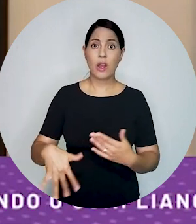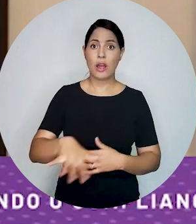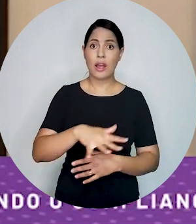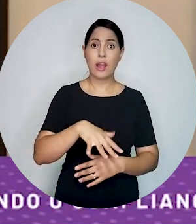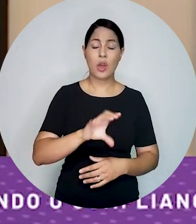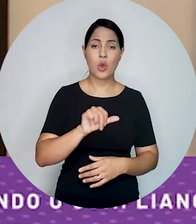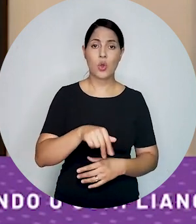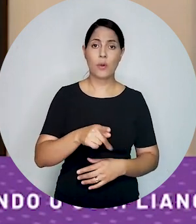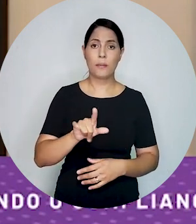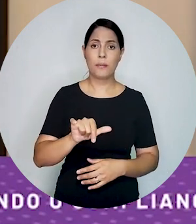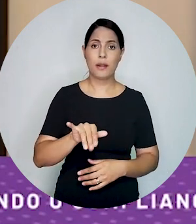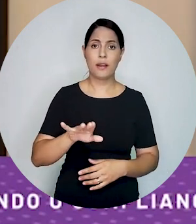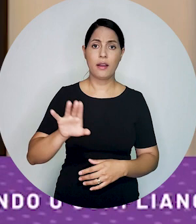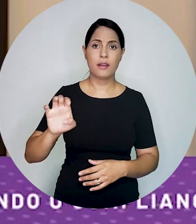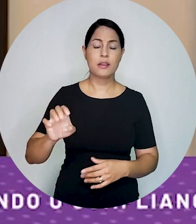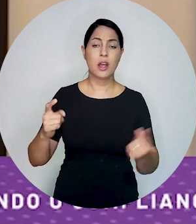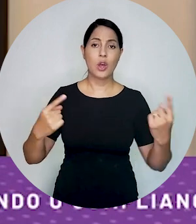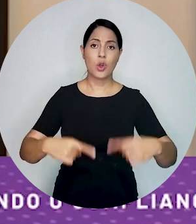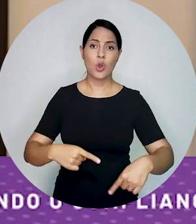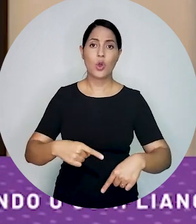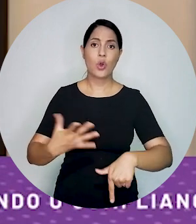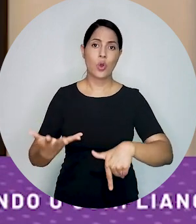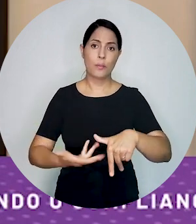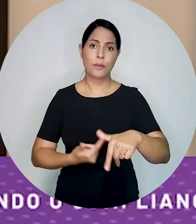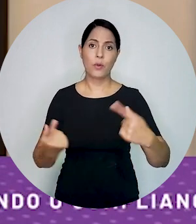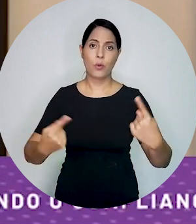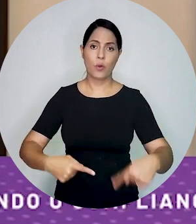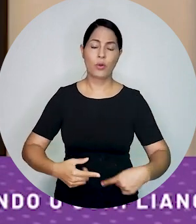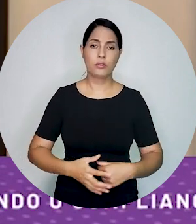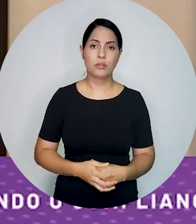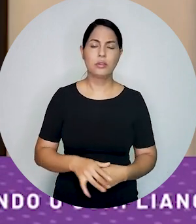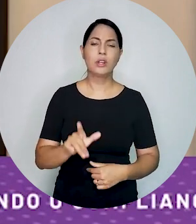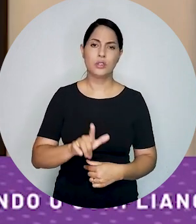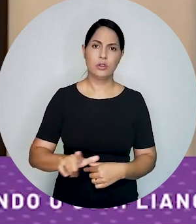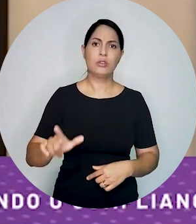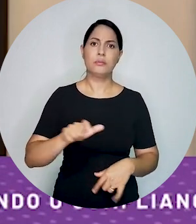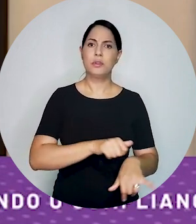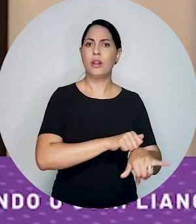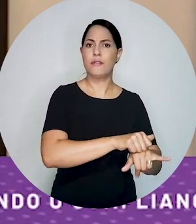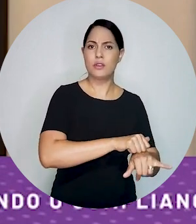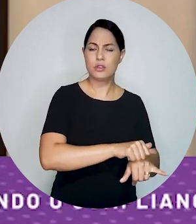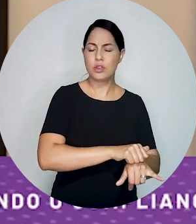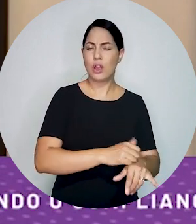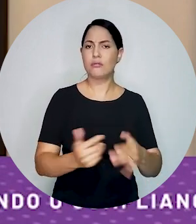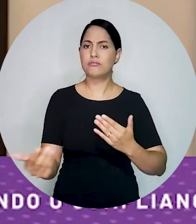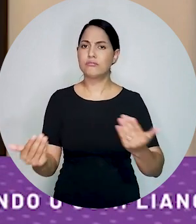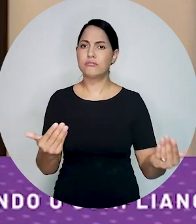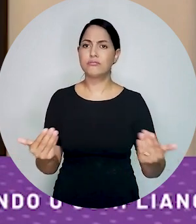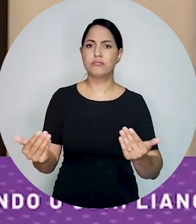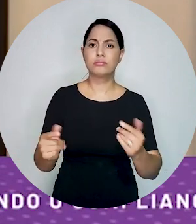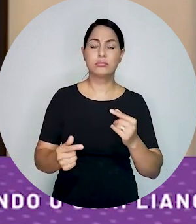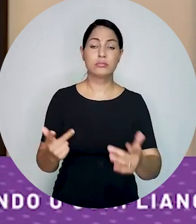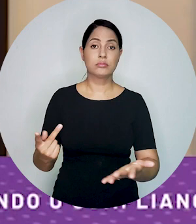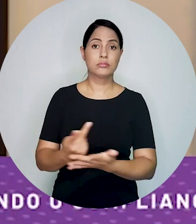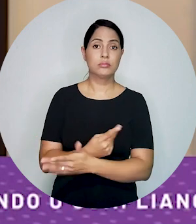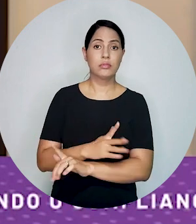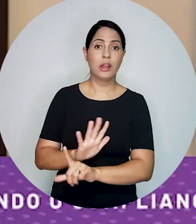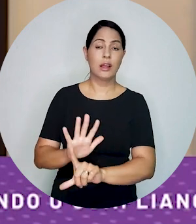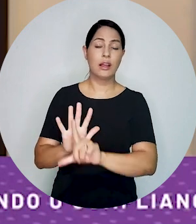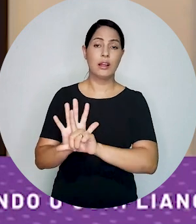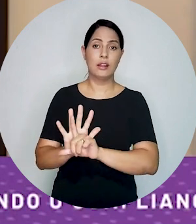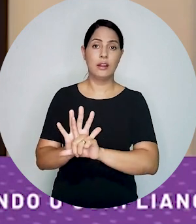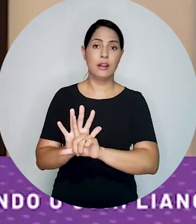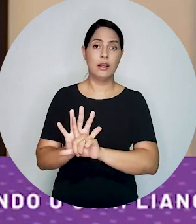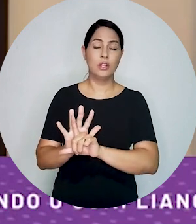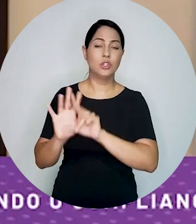área de compliance como uma área que mitiga riscos anticorrupção. Paralelamente também à Lava Jato, também houve